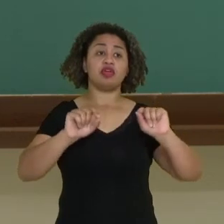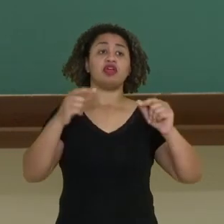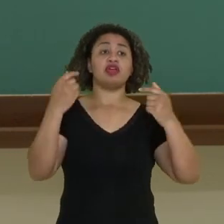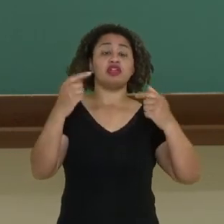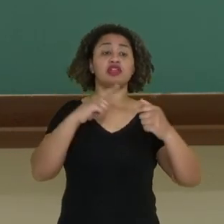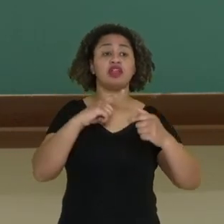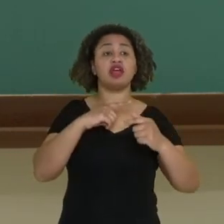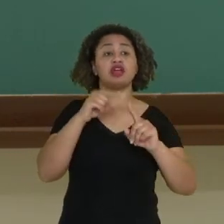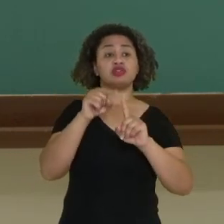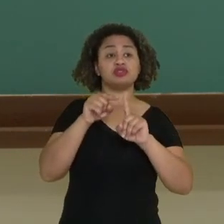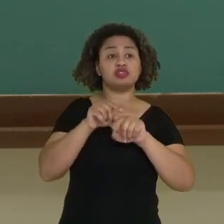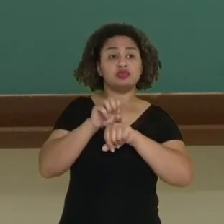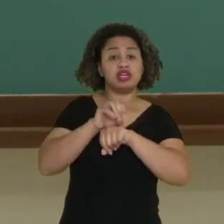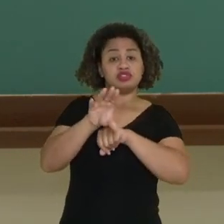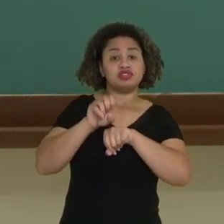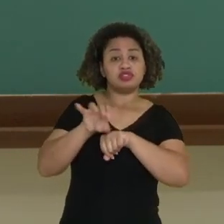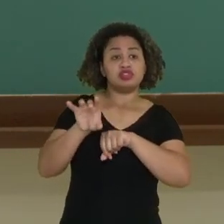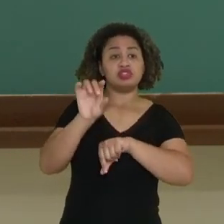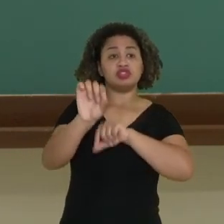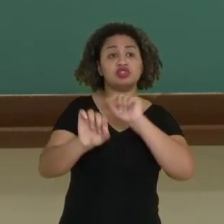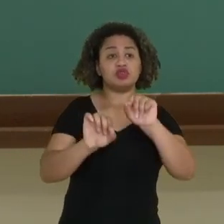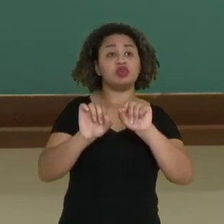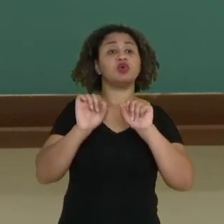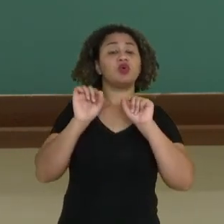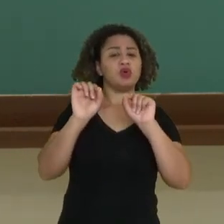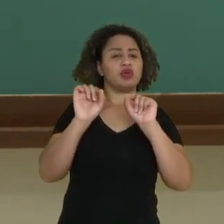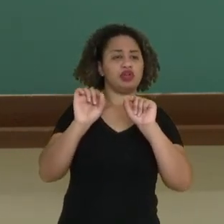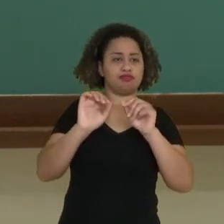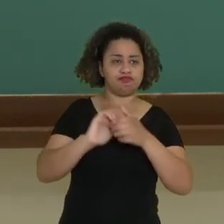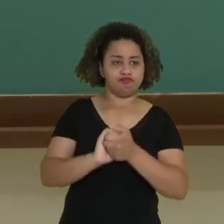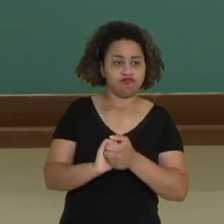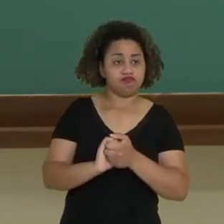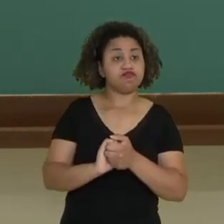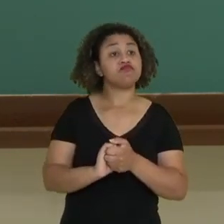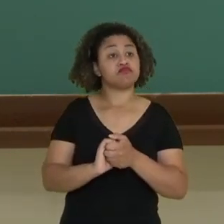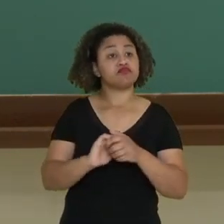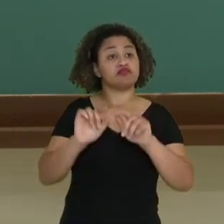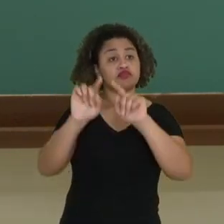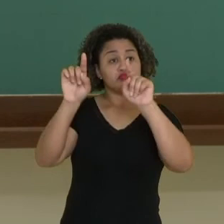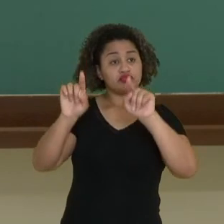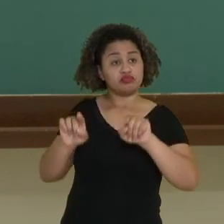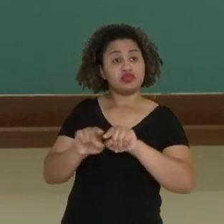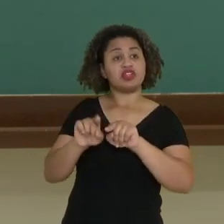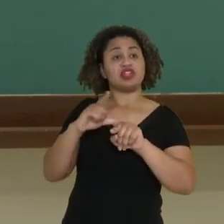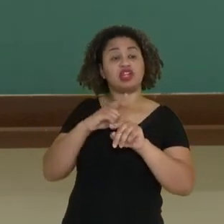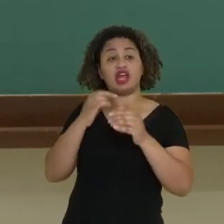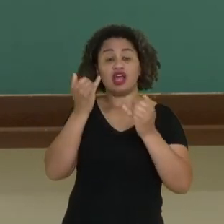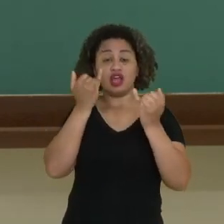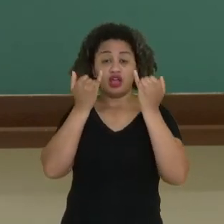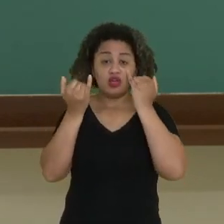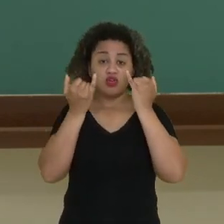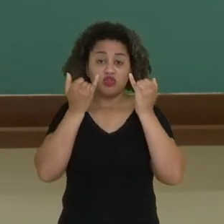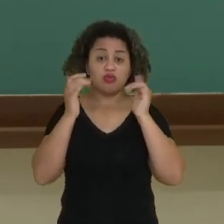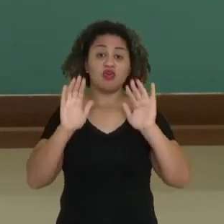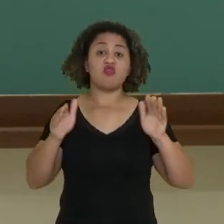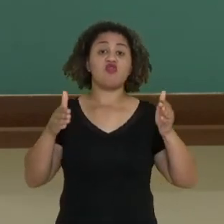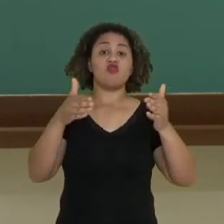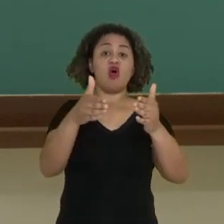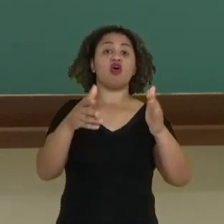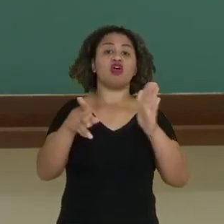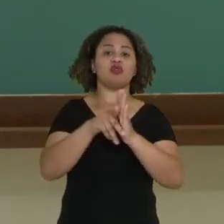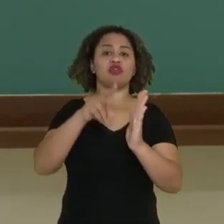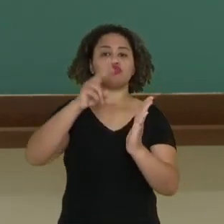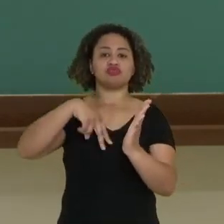as famosas dicas aqui, né? Então, vamos ver aqui, ó. O infográfico tem informações focadas na